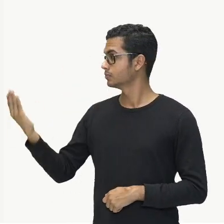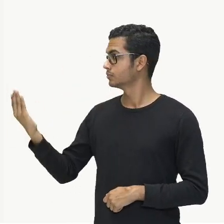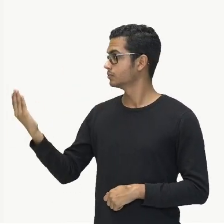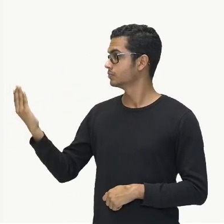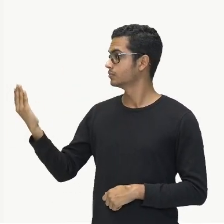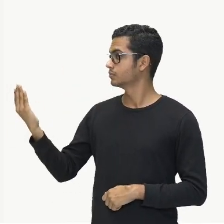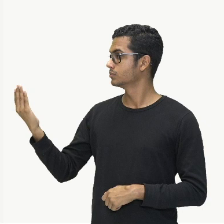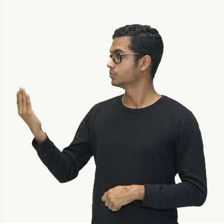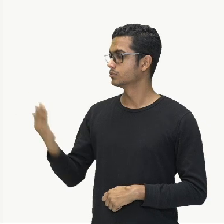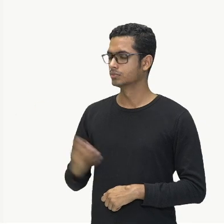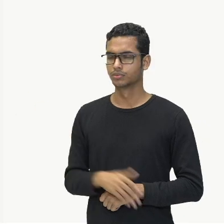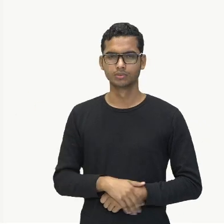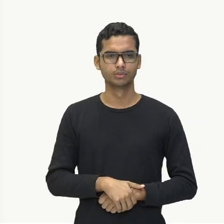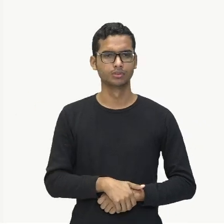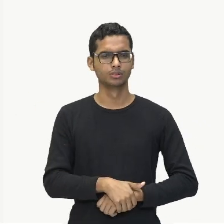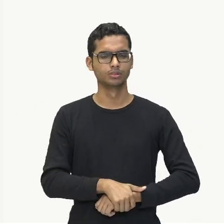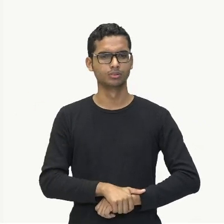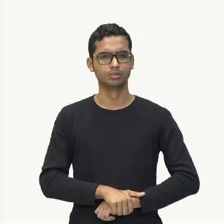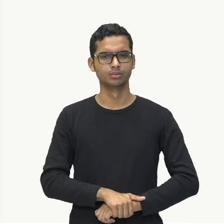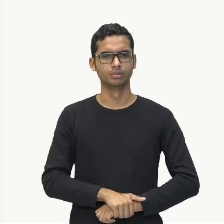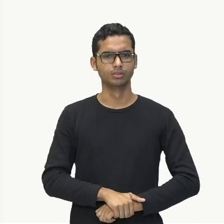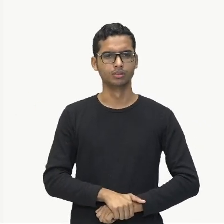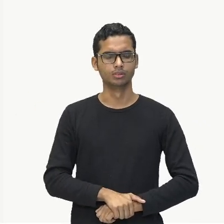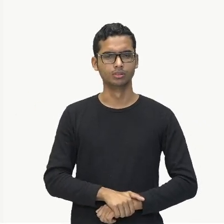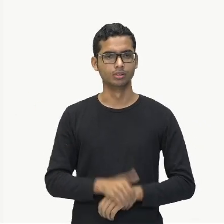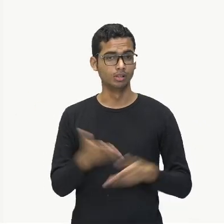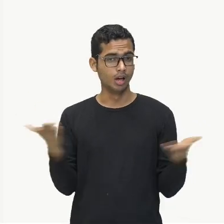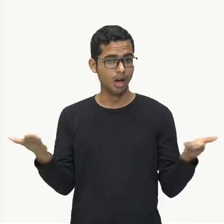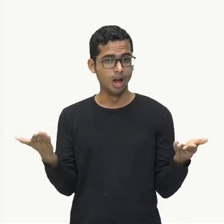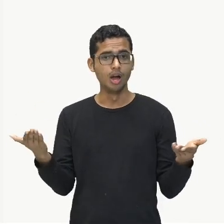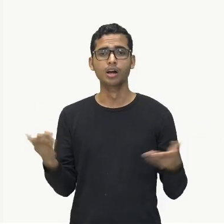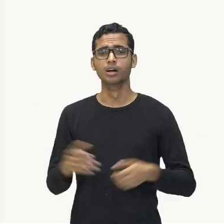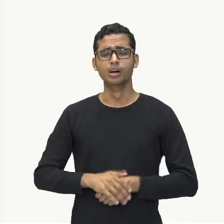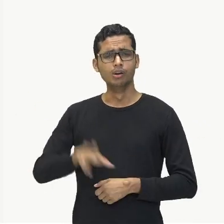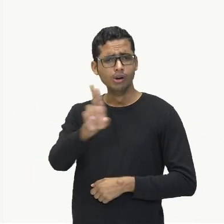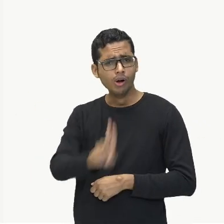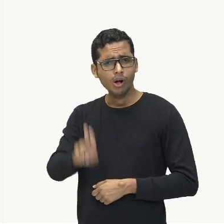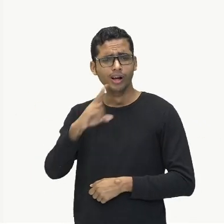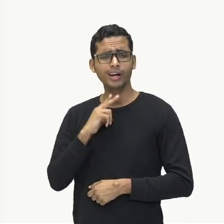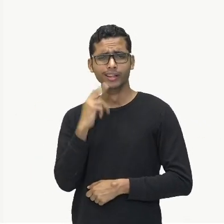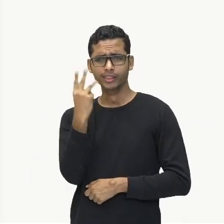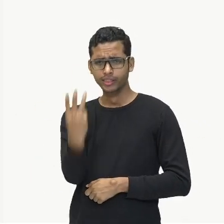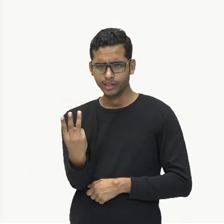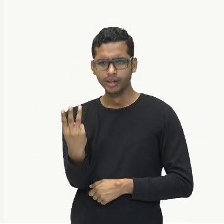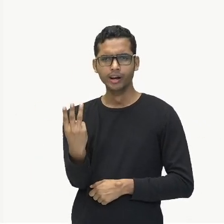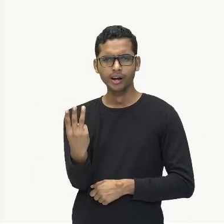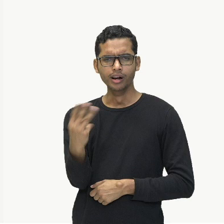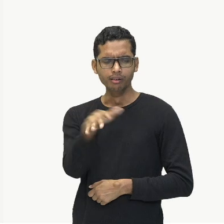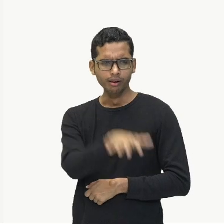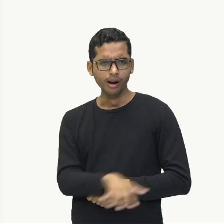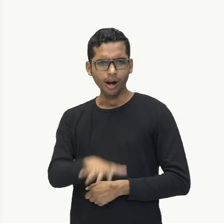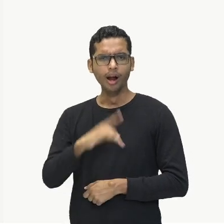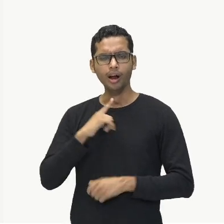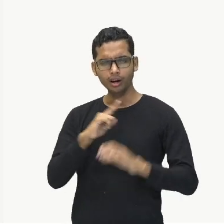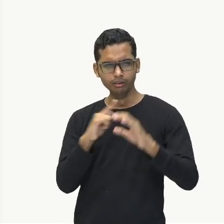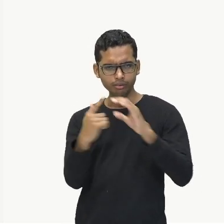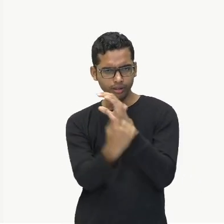Veja. Vamos inserir 3 meios geométricos